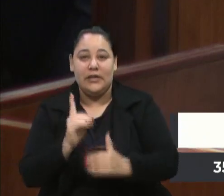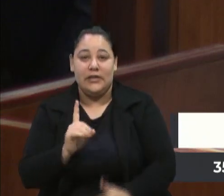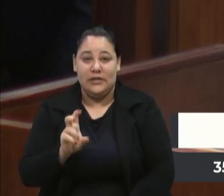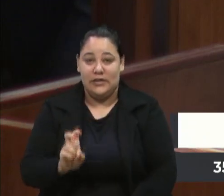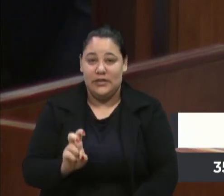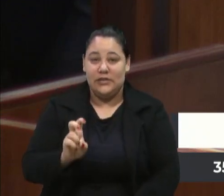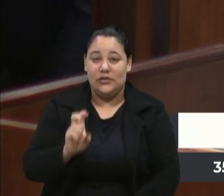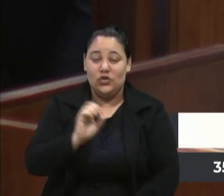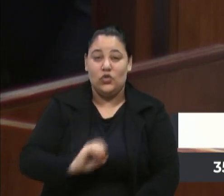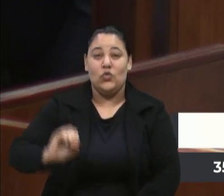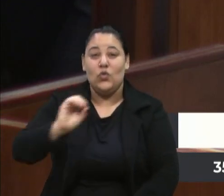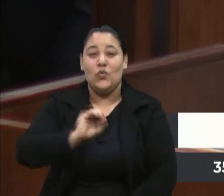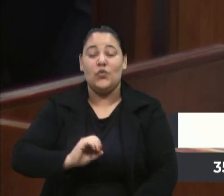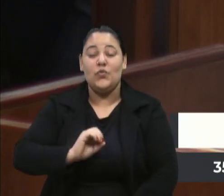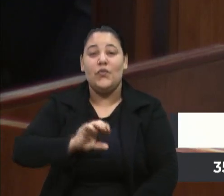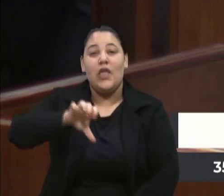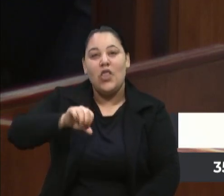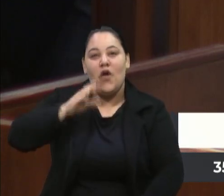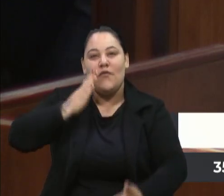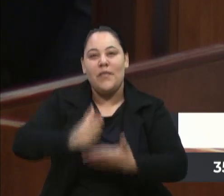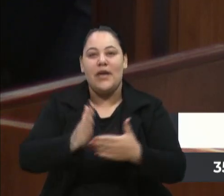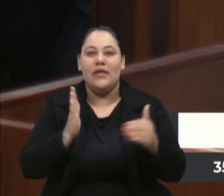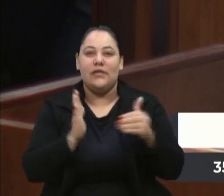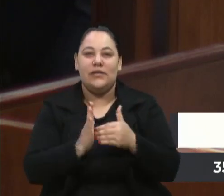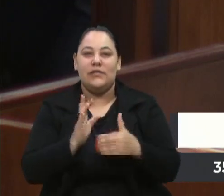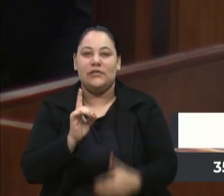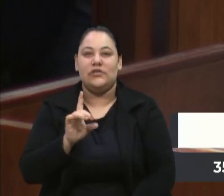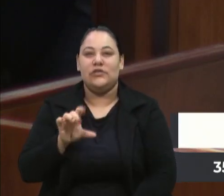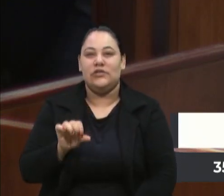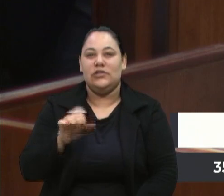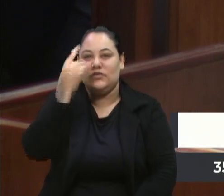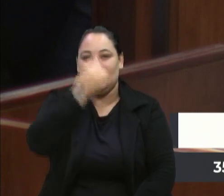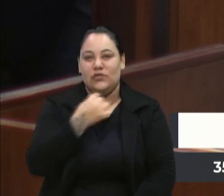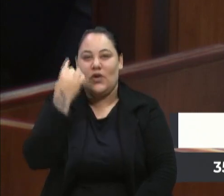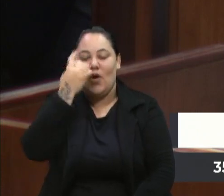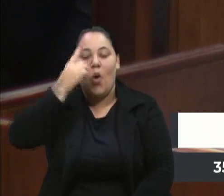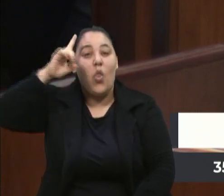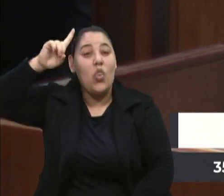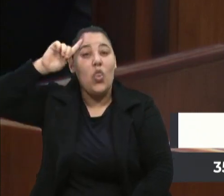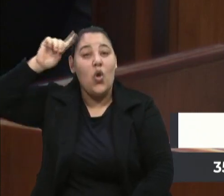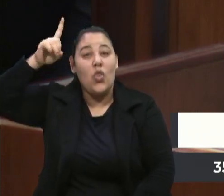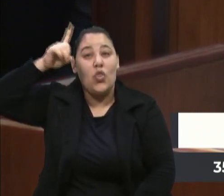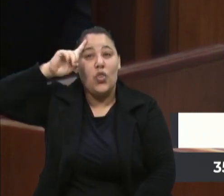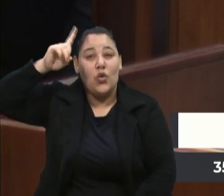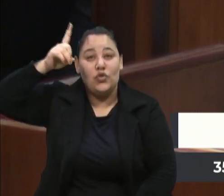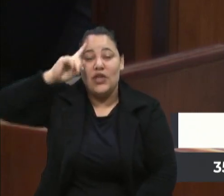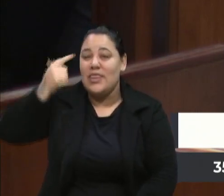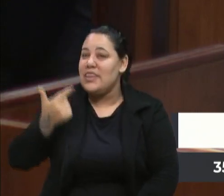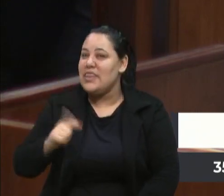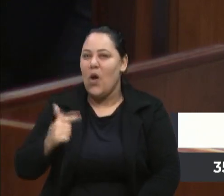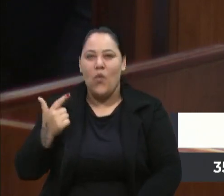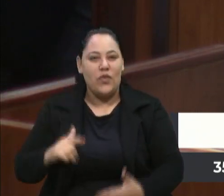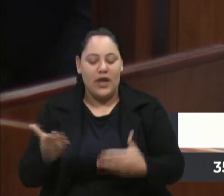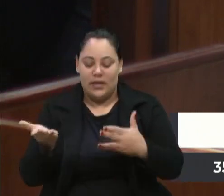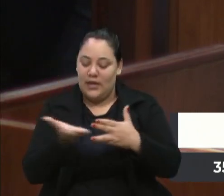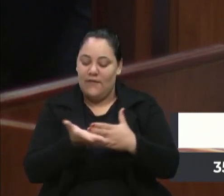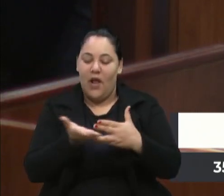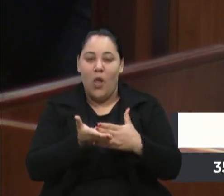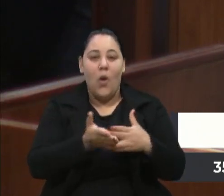das 9h30 até as 19 horas, diariamente, ininterruptamente, durante